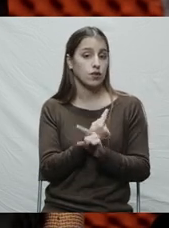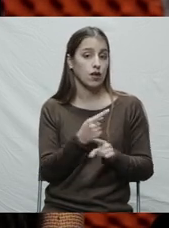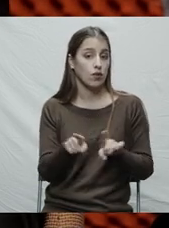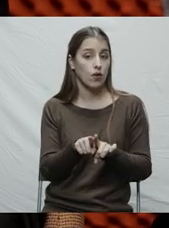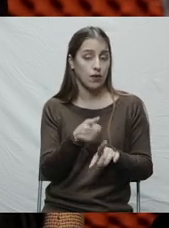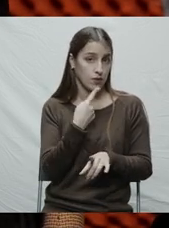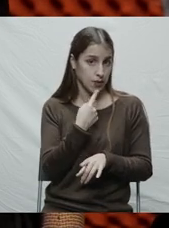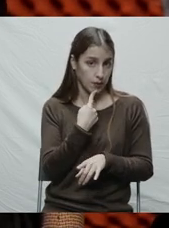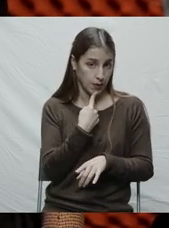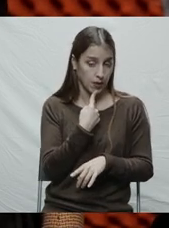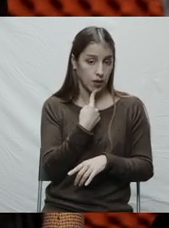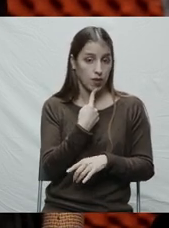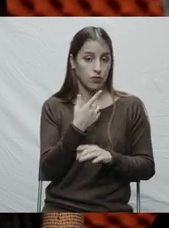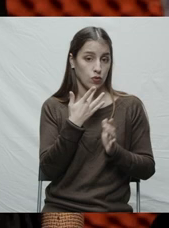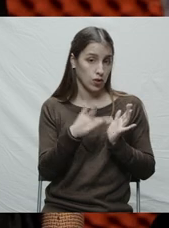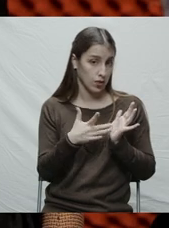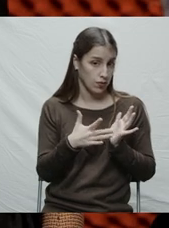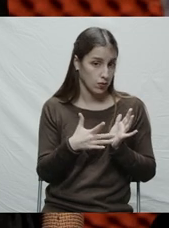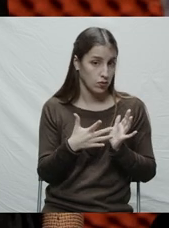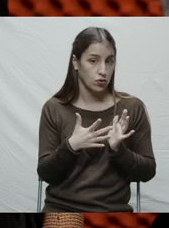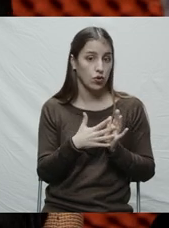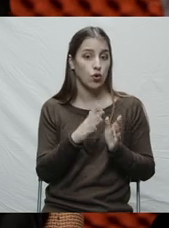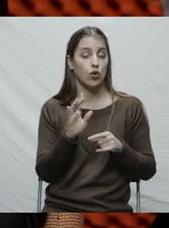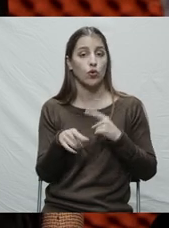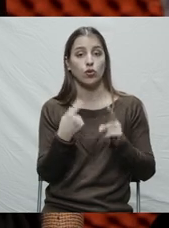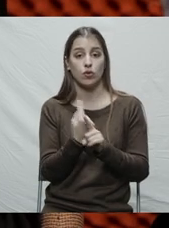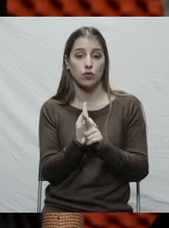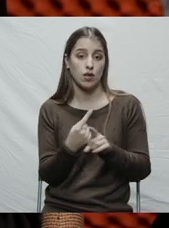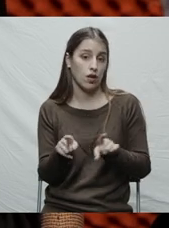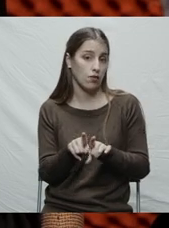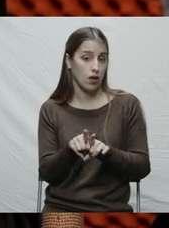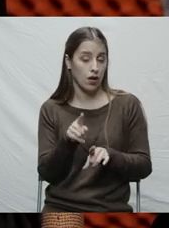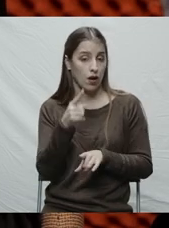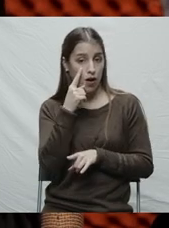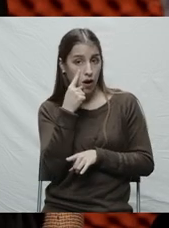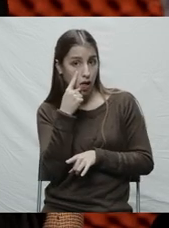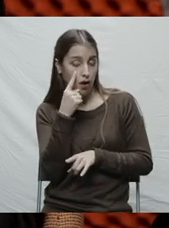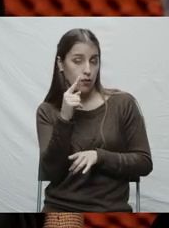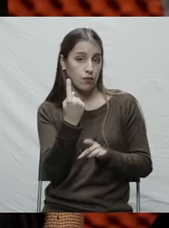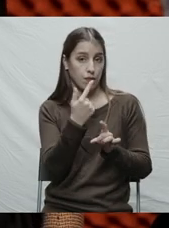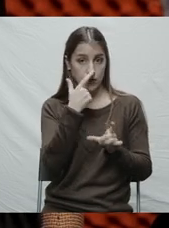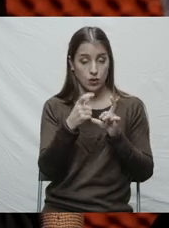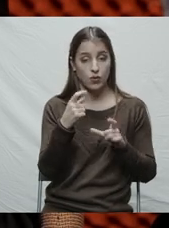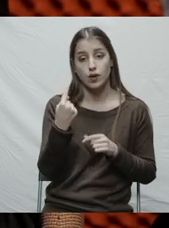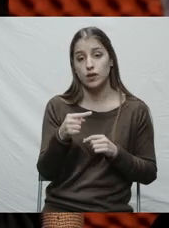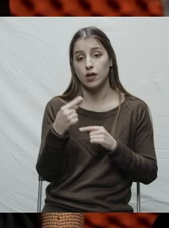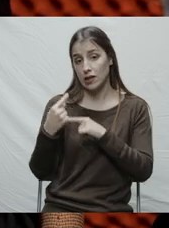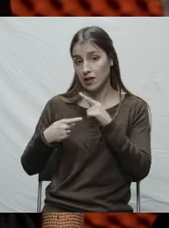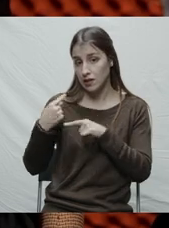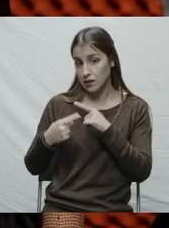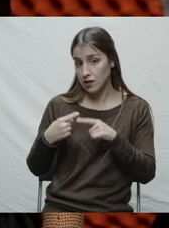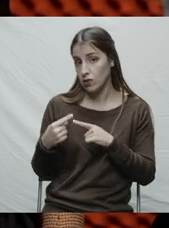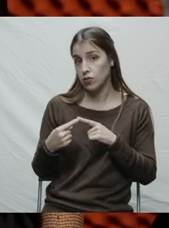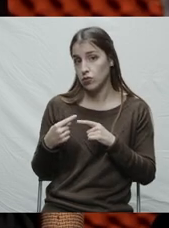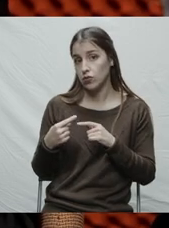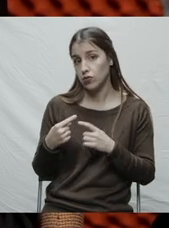perceber Stanislavski por livros E depois experimentar. ou experimentar uma pessoa Sim. que tinha essa tradição de teatro